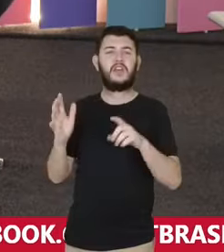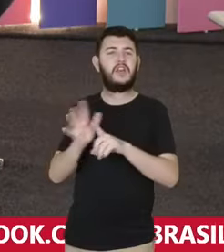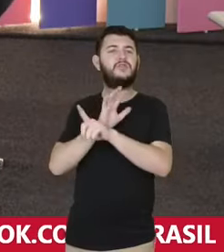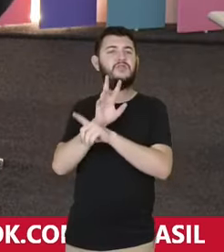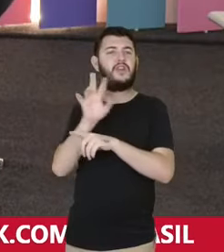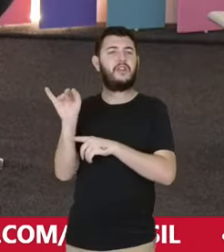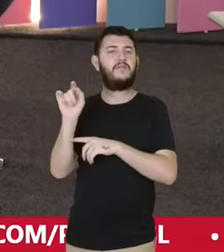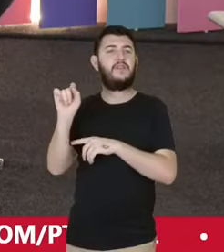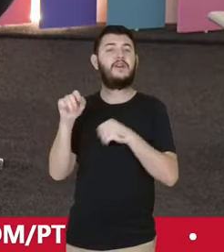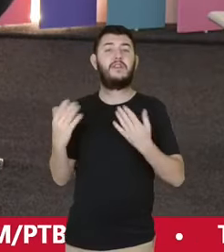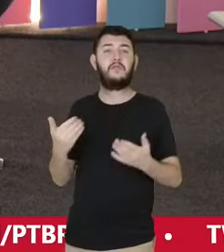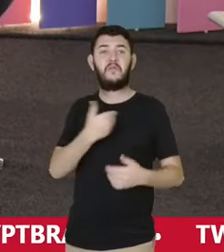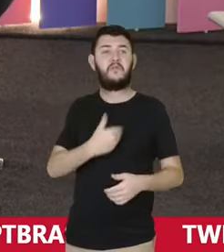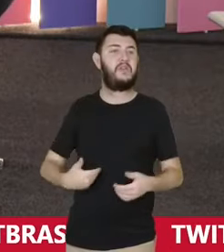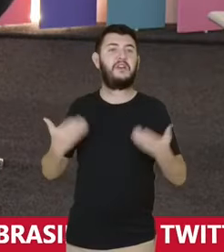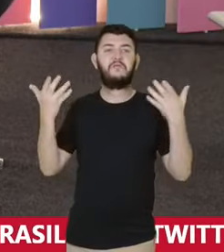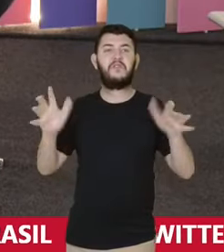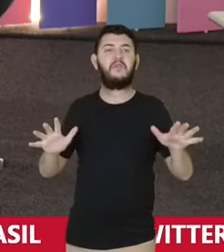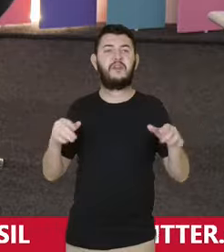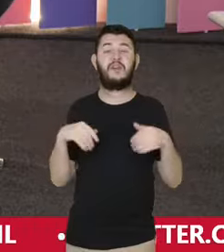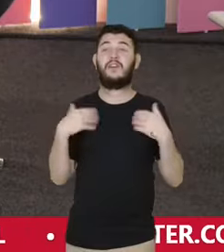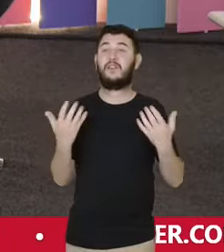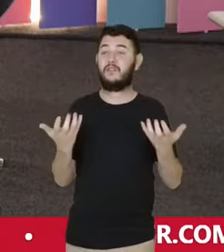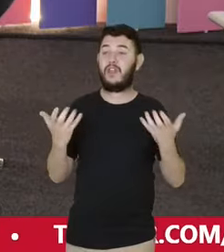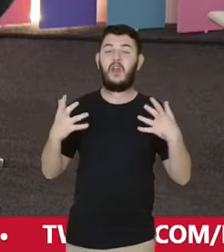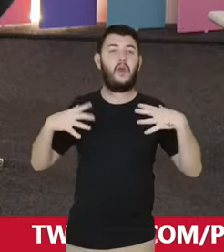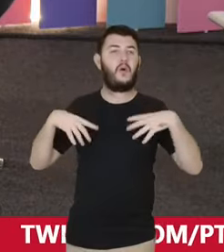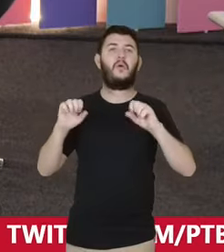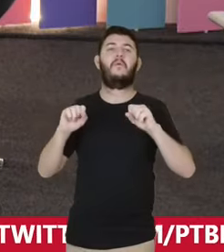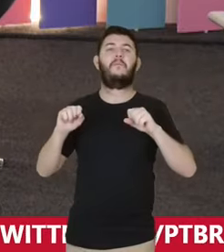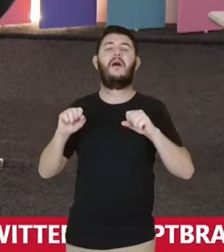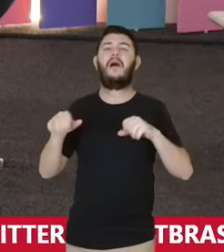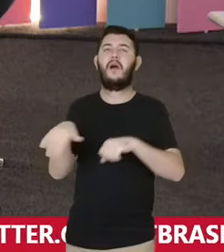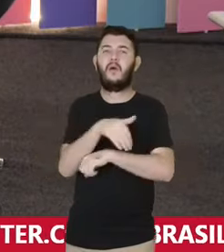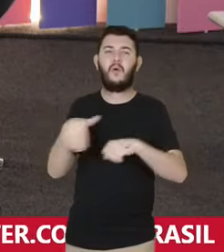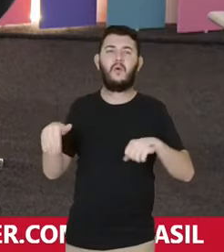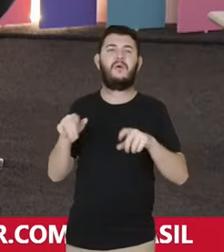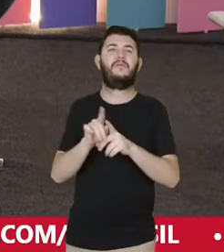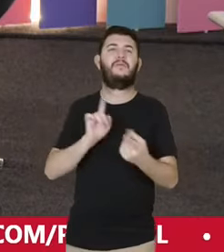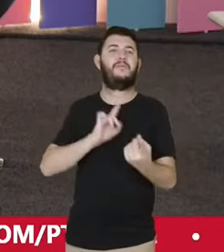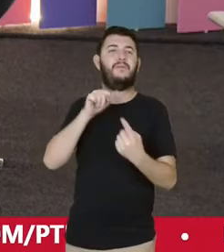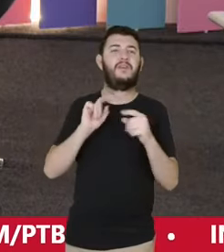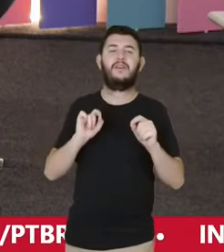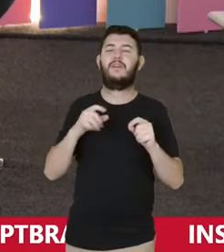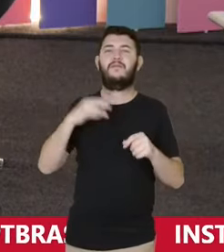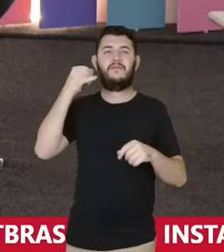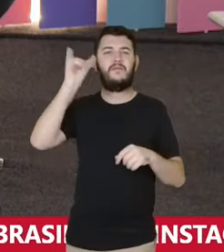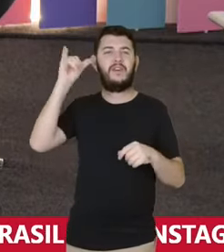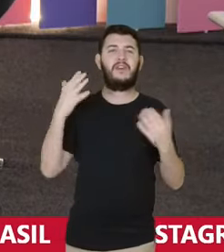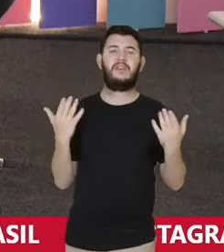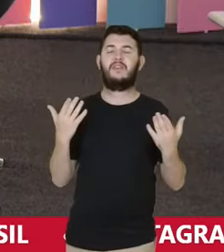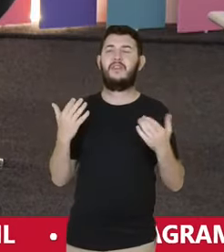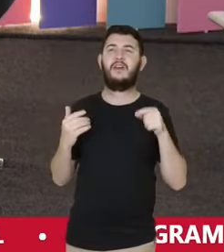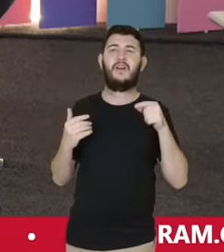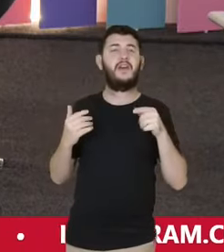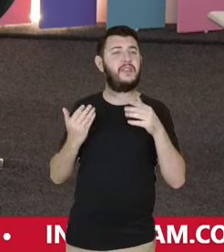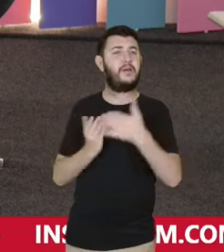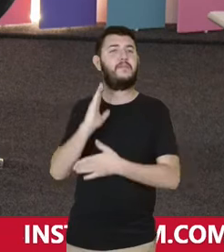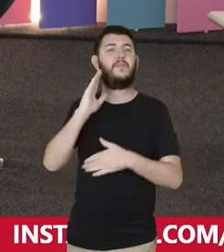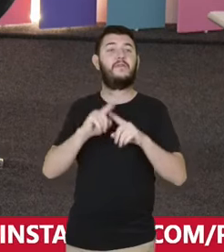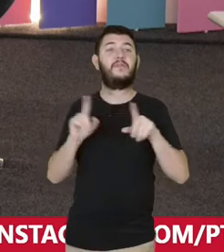para ocupar as ruas e para defender. Vocês têm mais uma agenda de mobilizações para a gente informar? Como é que está a programação